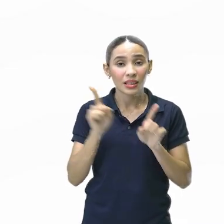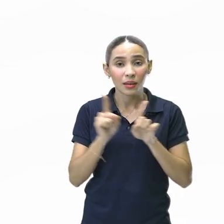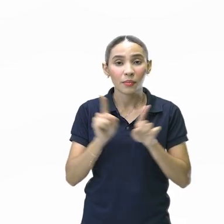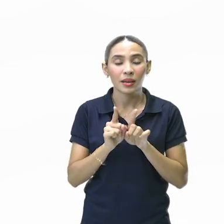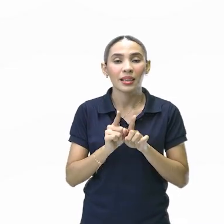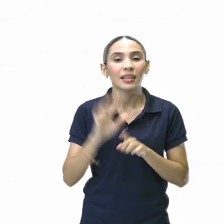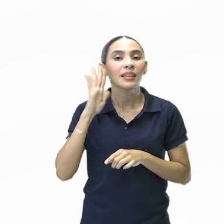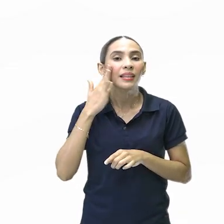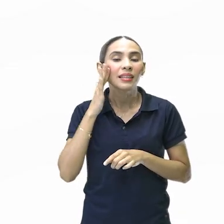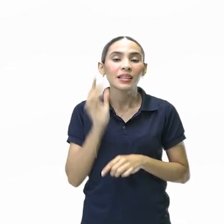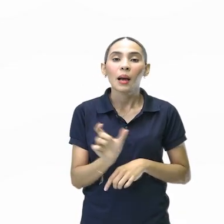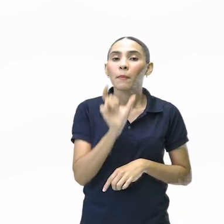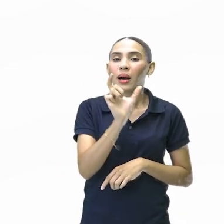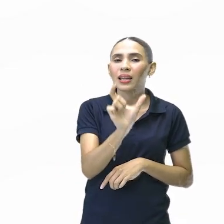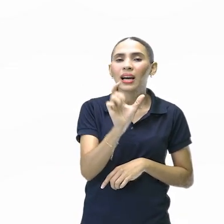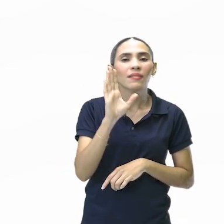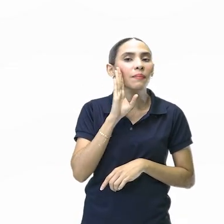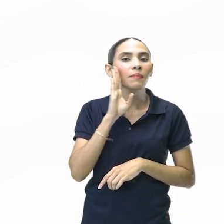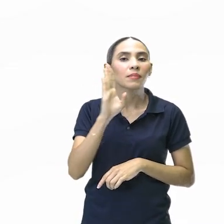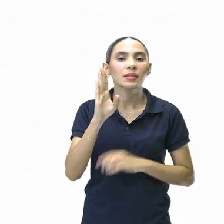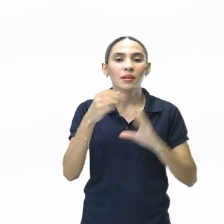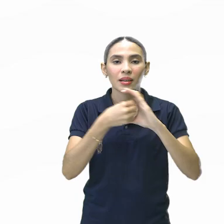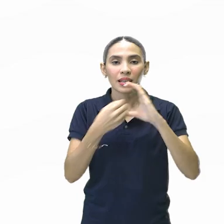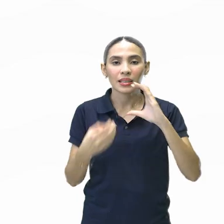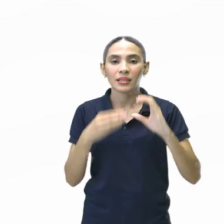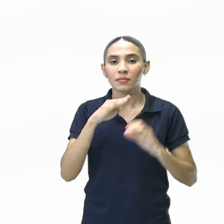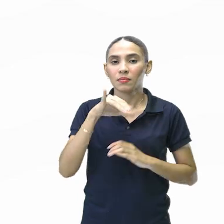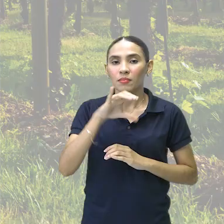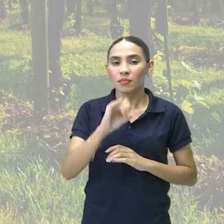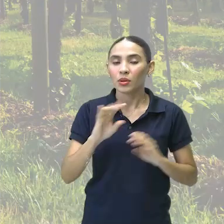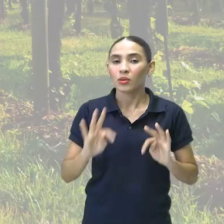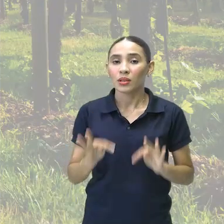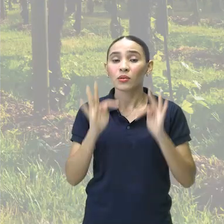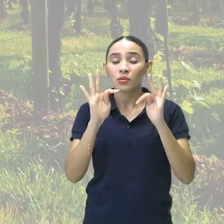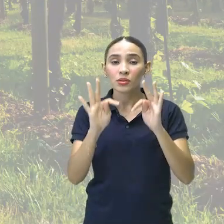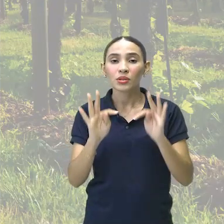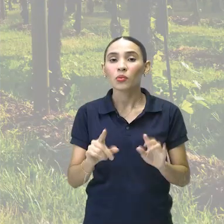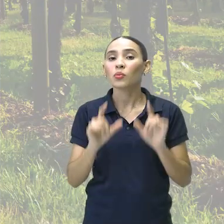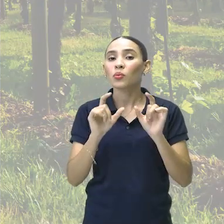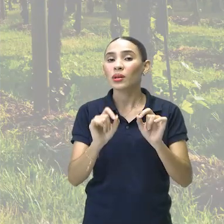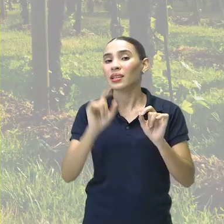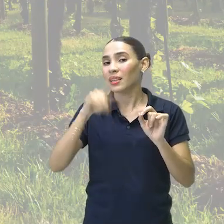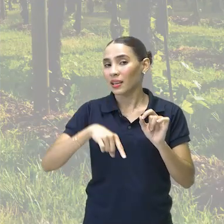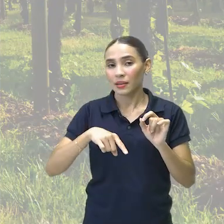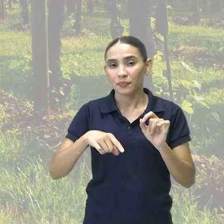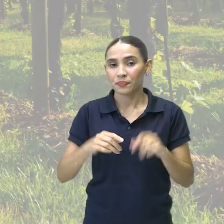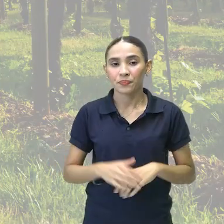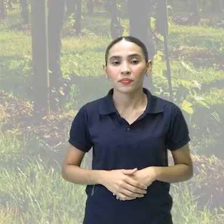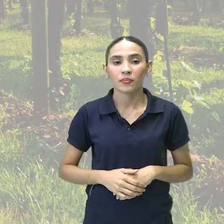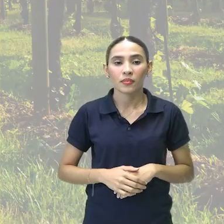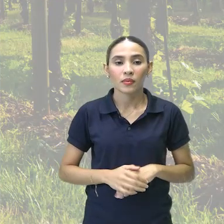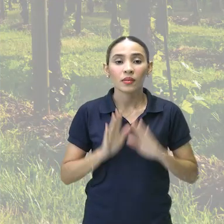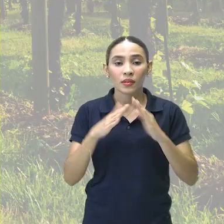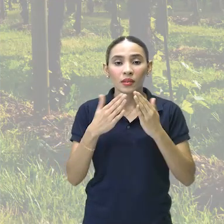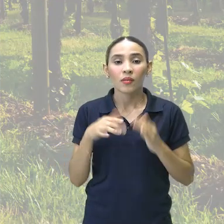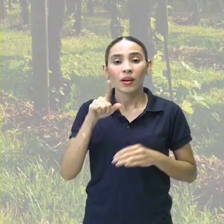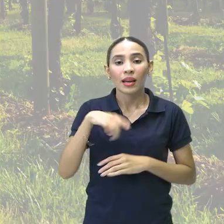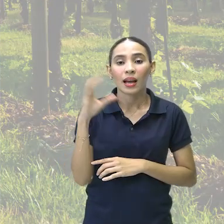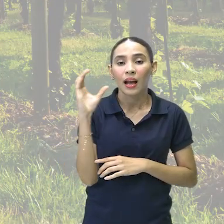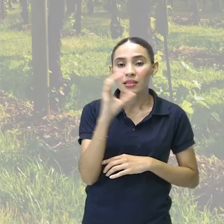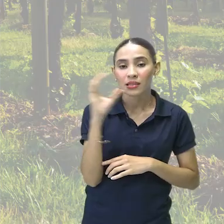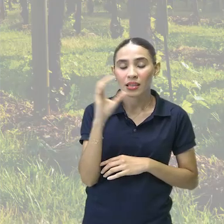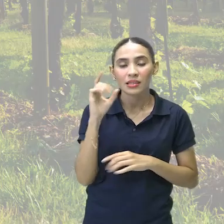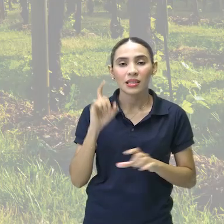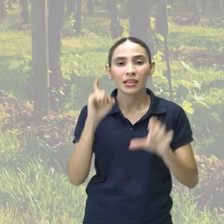a palavra-chave que caracteriza a biotecnologia, né, o que ela é exatamente? Ela é a ciência